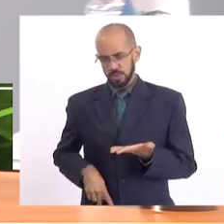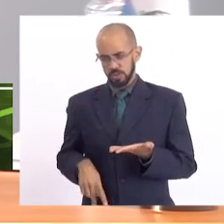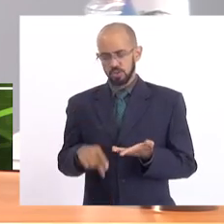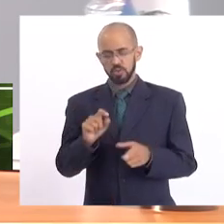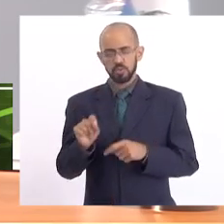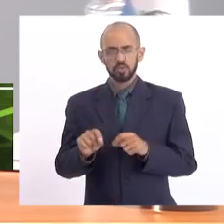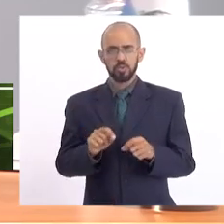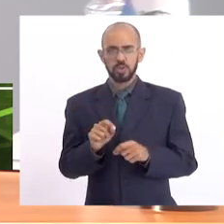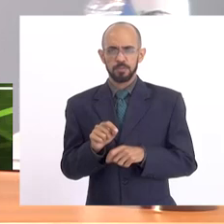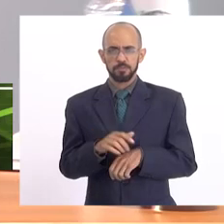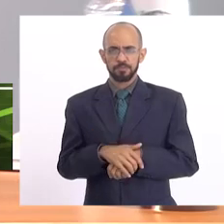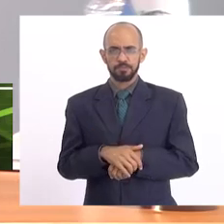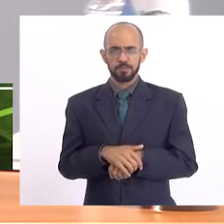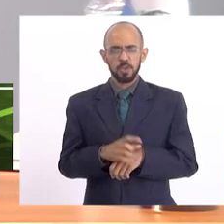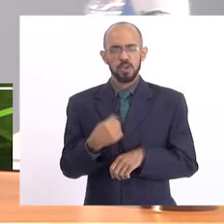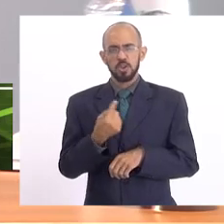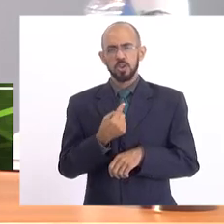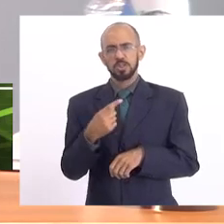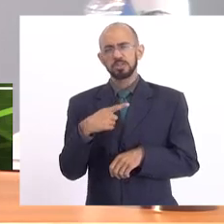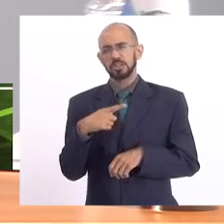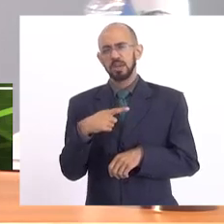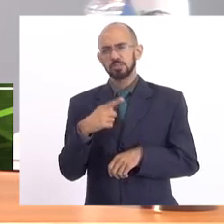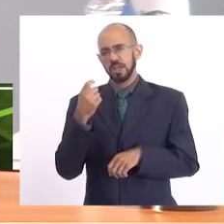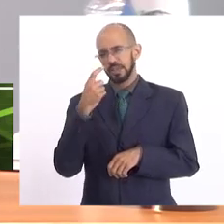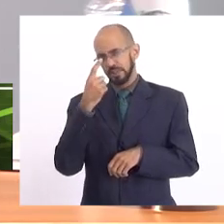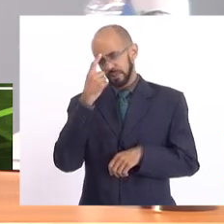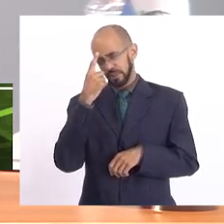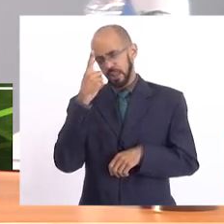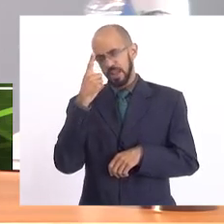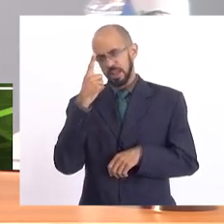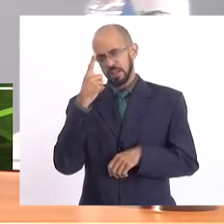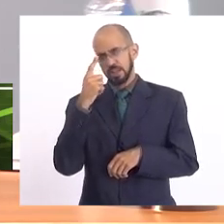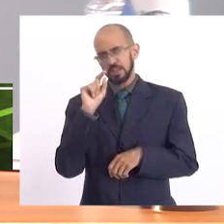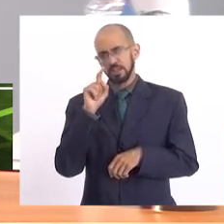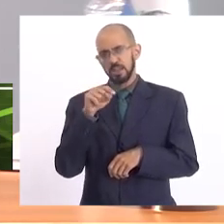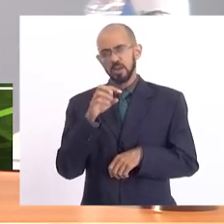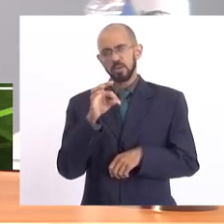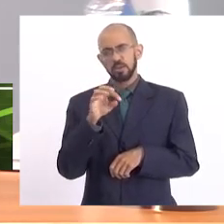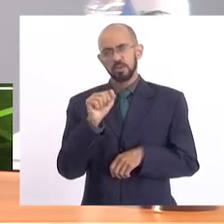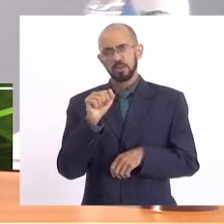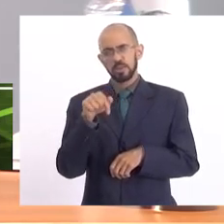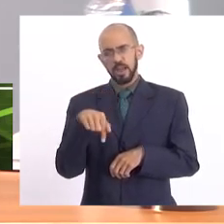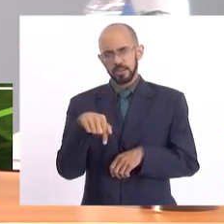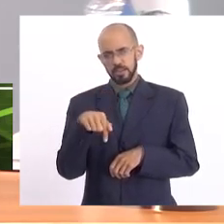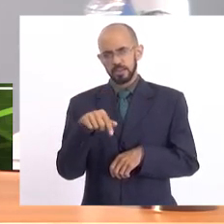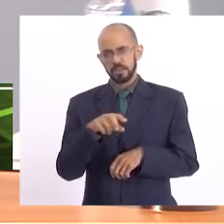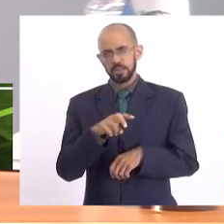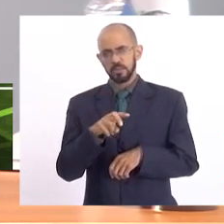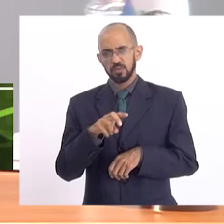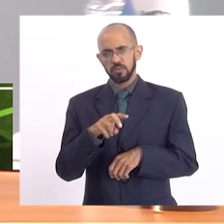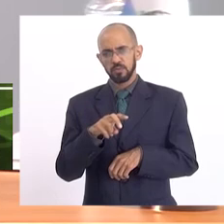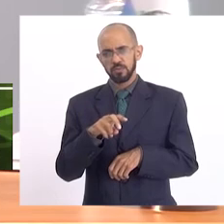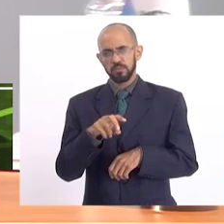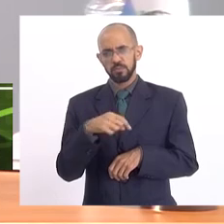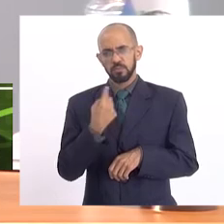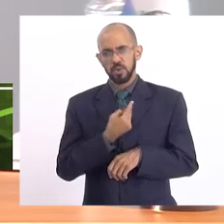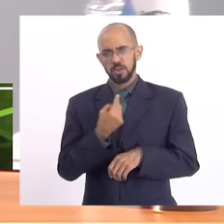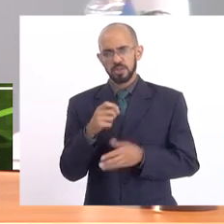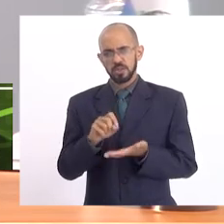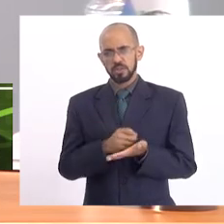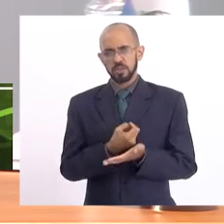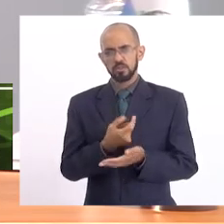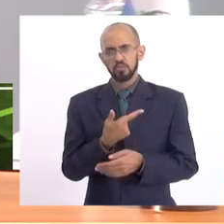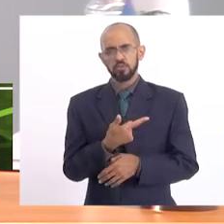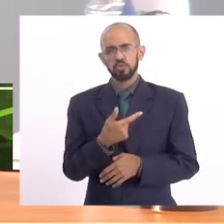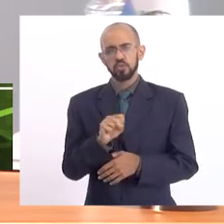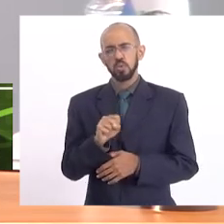tem a pretensão, já está bem adiantado, que é o TAC, que foi assinado em junho, 28 de junho,